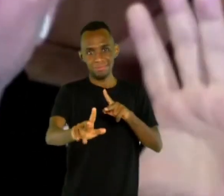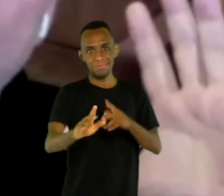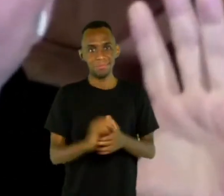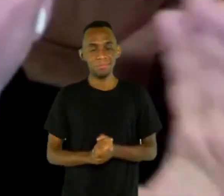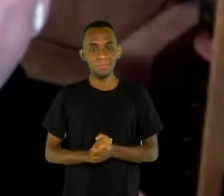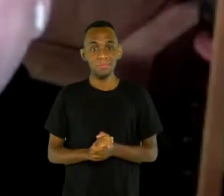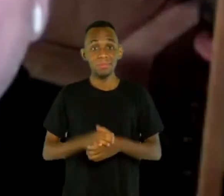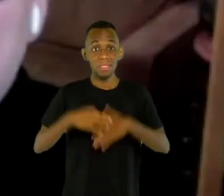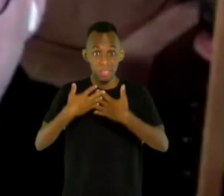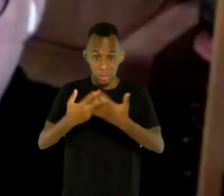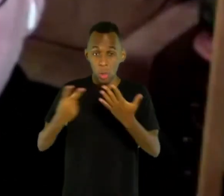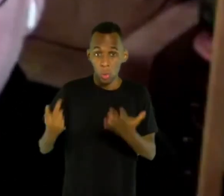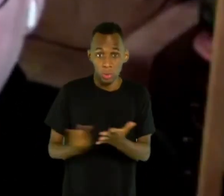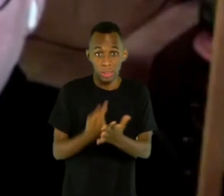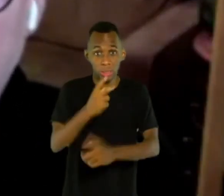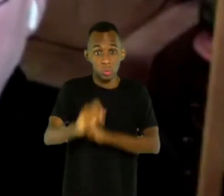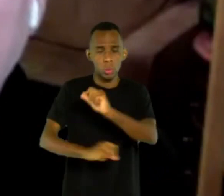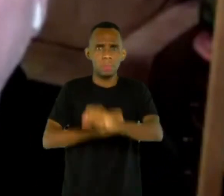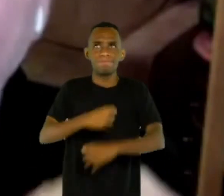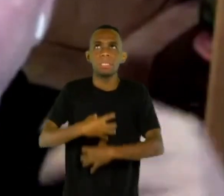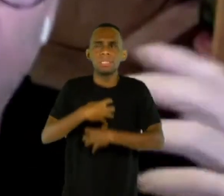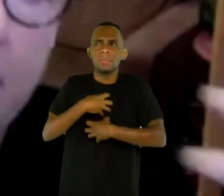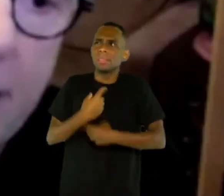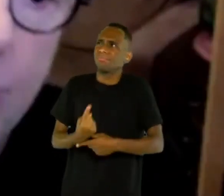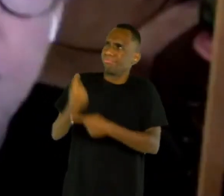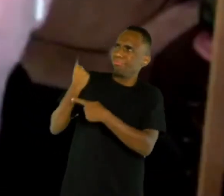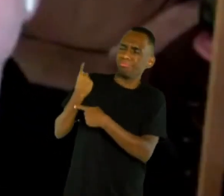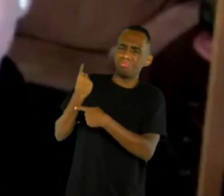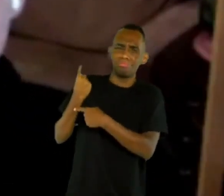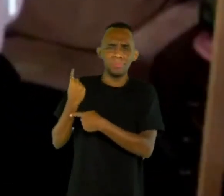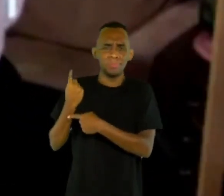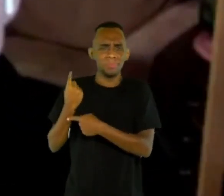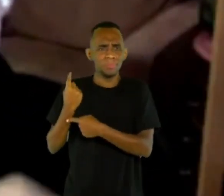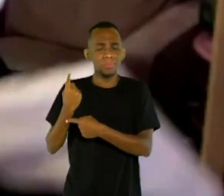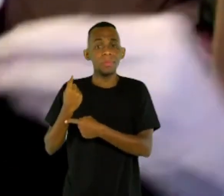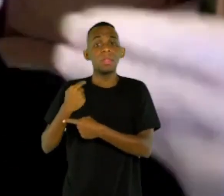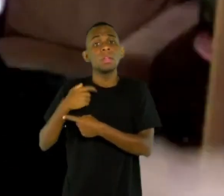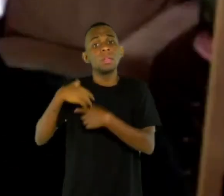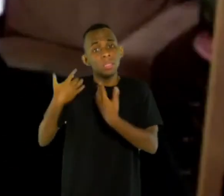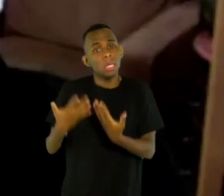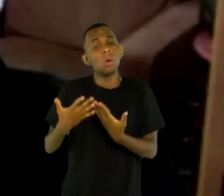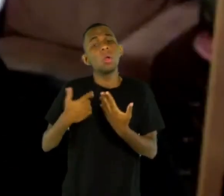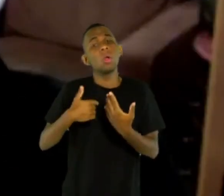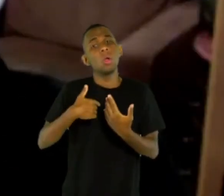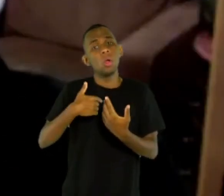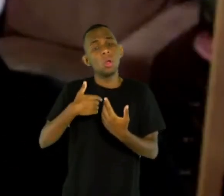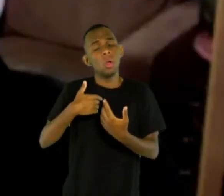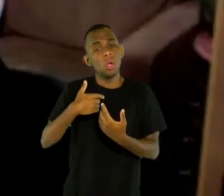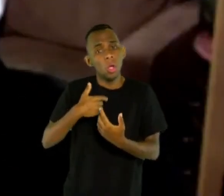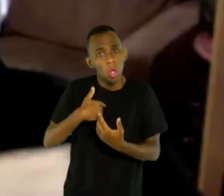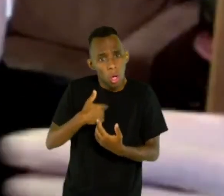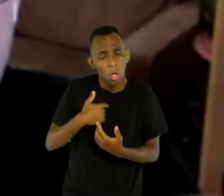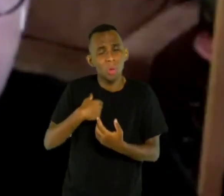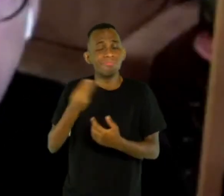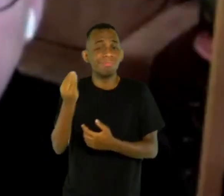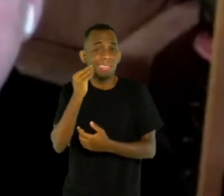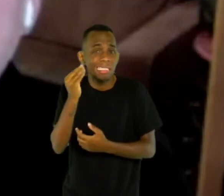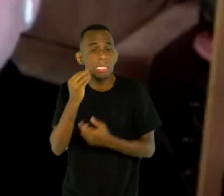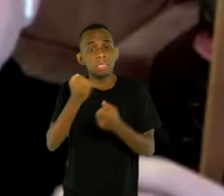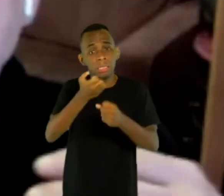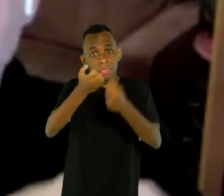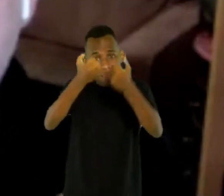provoca sentimentos muito primitivos. Eu venho tratando disso, né? Quer dizer, tentando explicar como é que o medo,